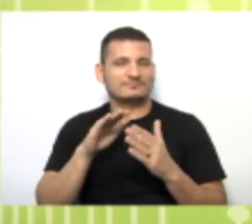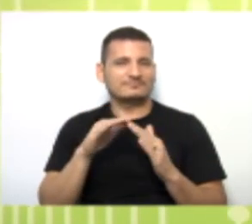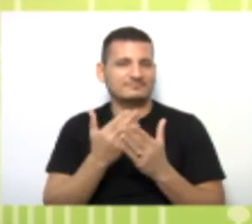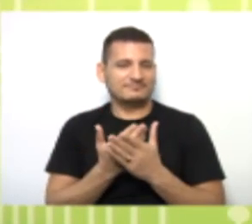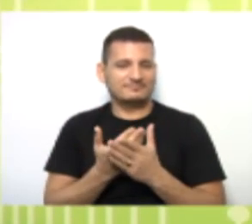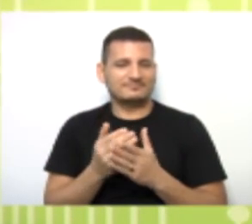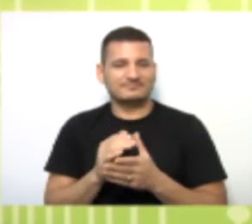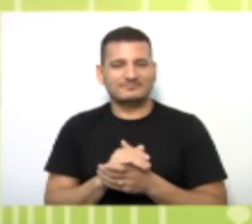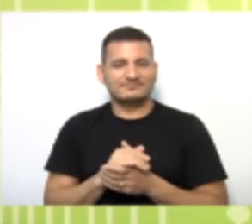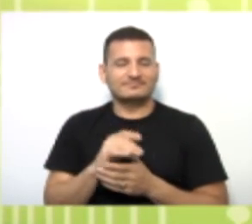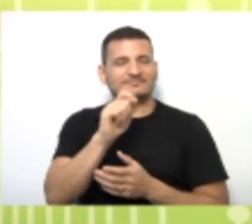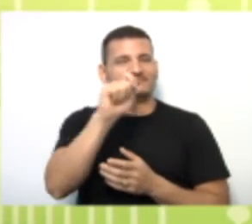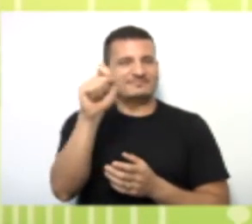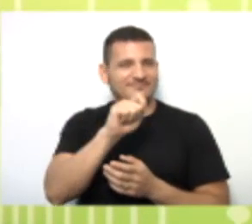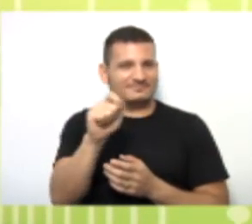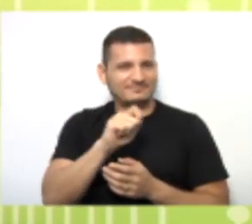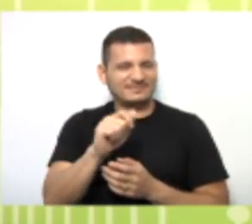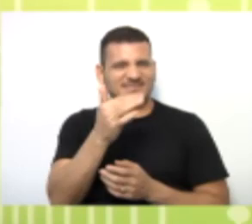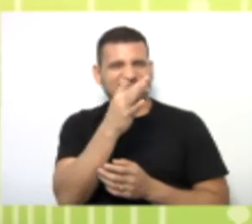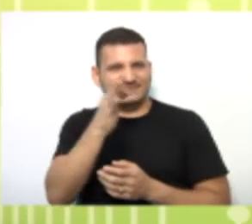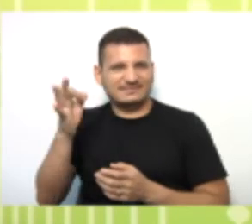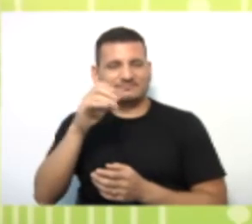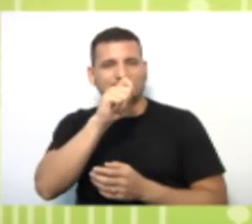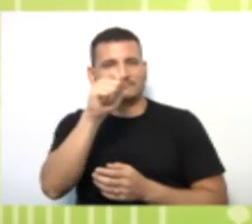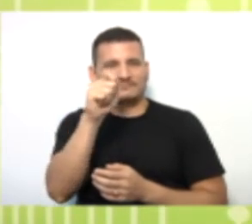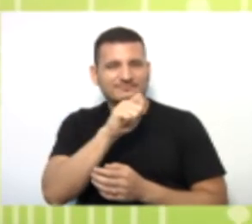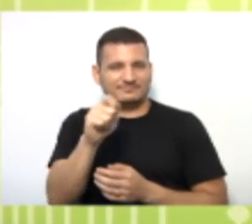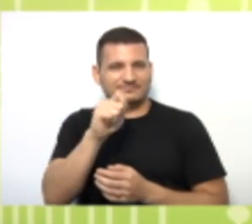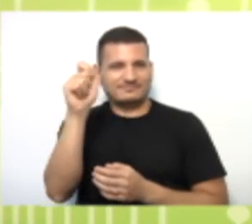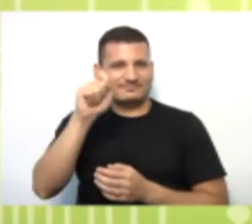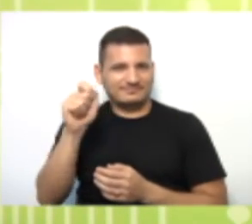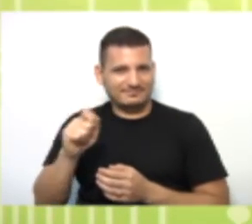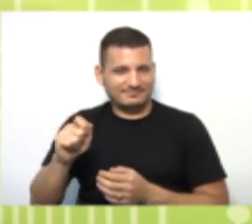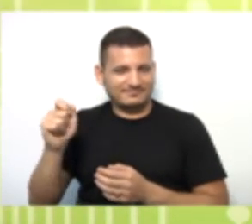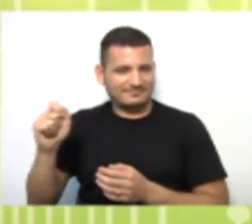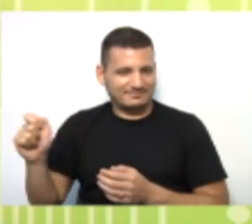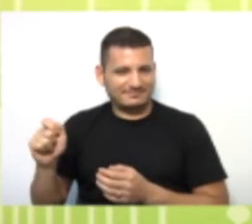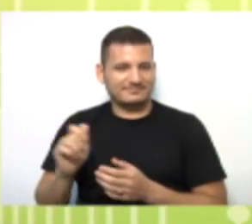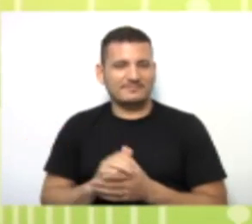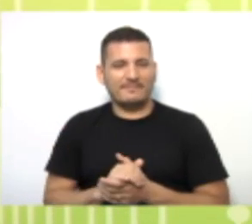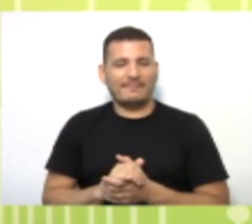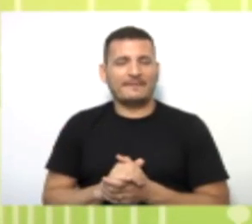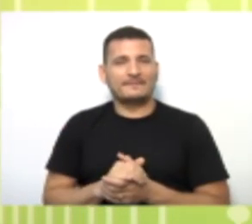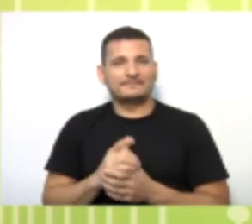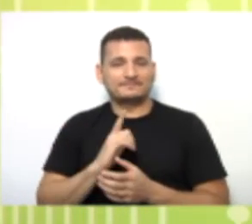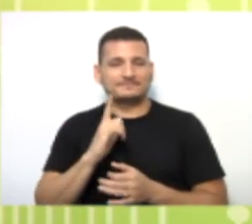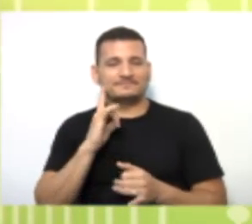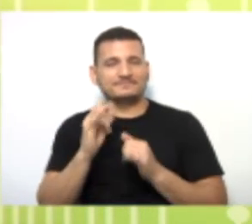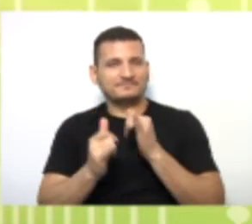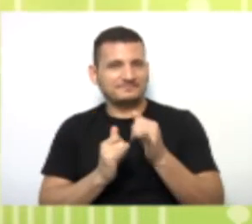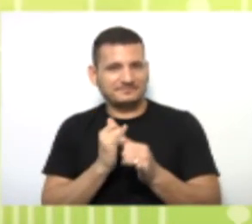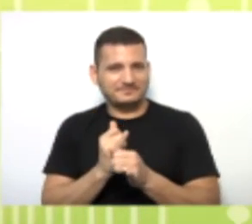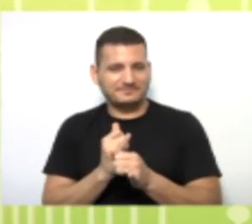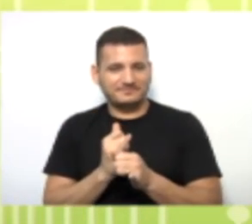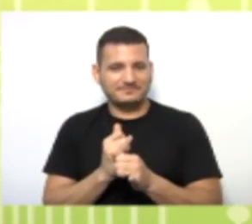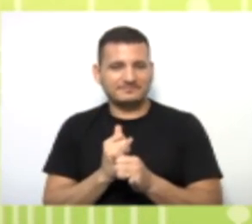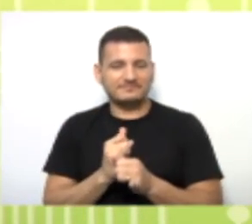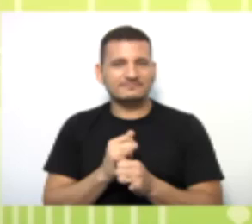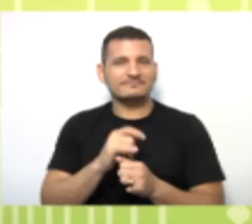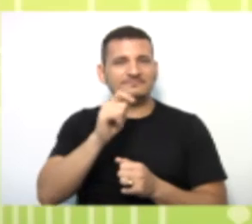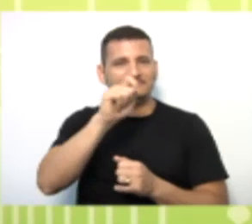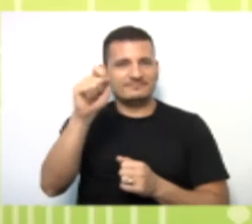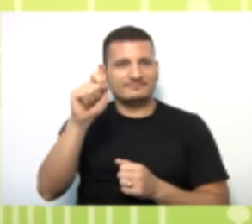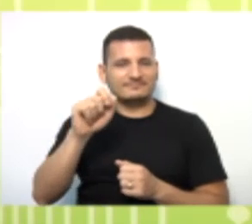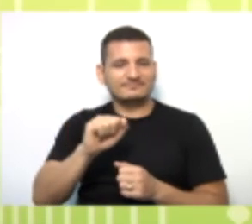existe. Aí tem que escrever ele 100 vezes no quadro. Poxa, aí tem até uma jogadazinha na internet que fala que ele escreveu um